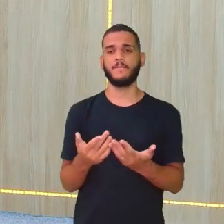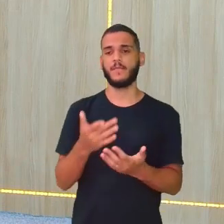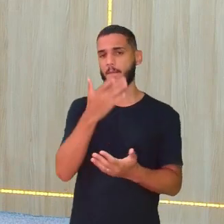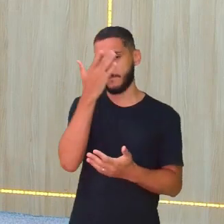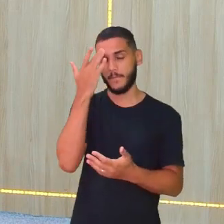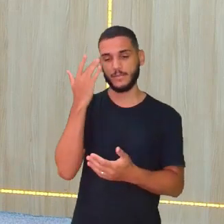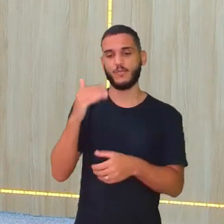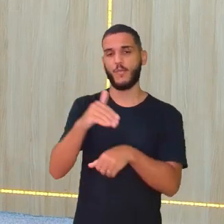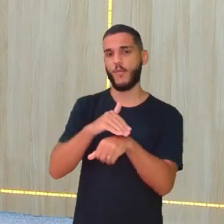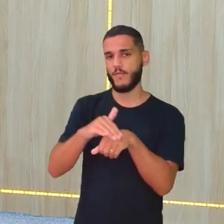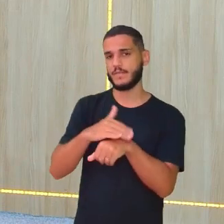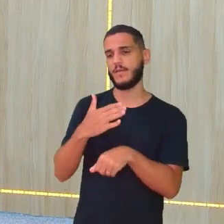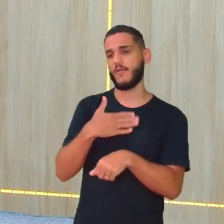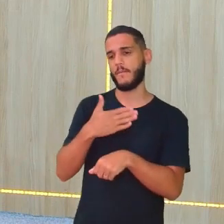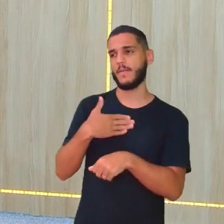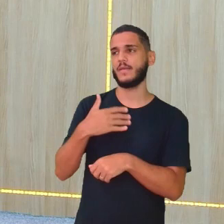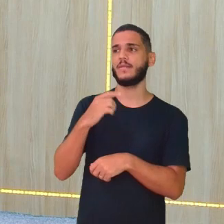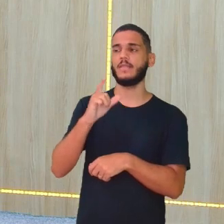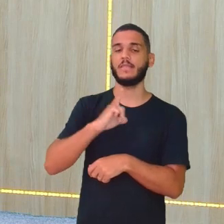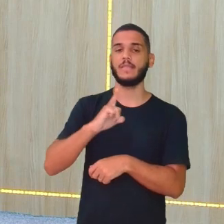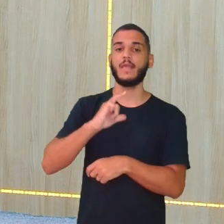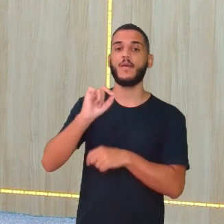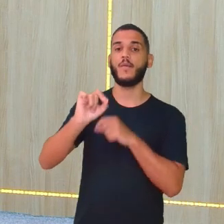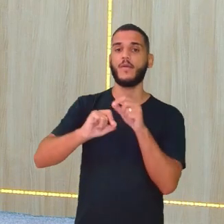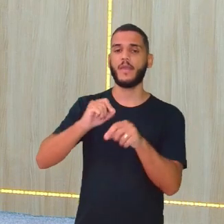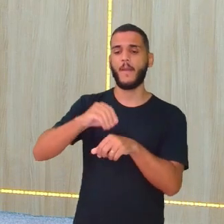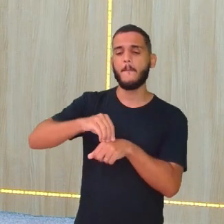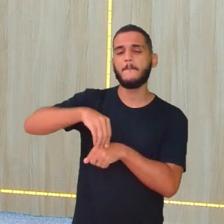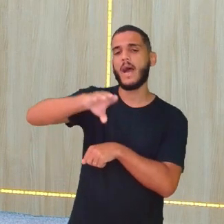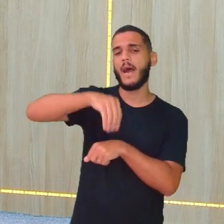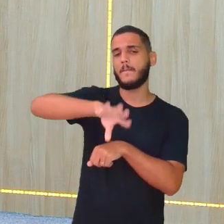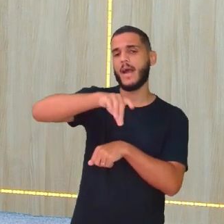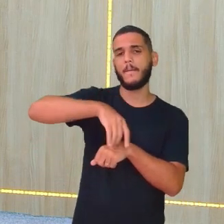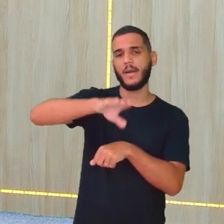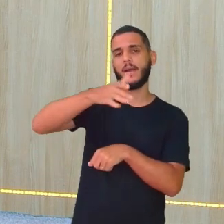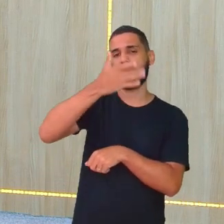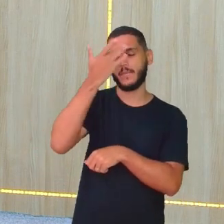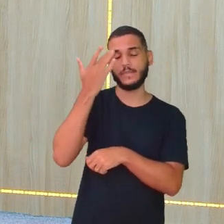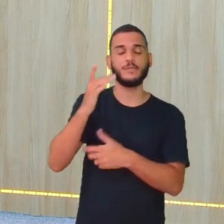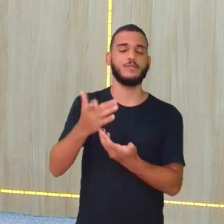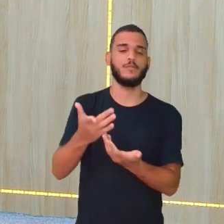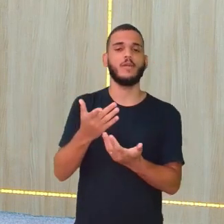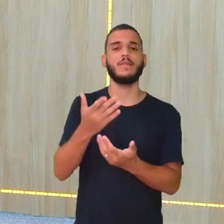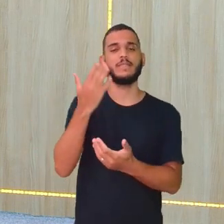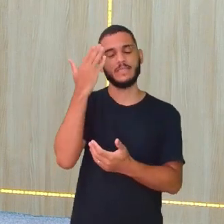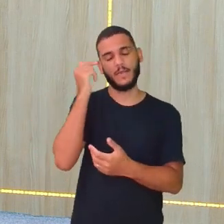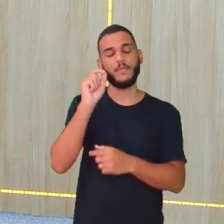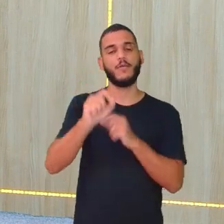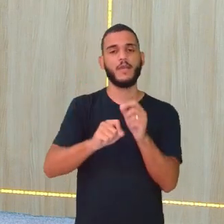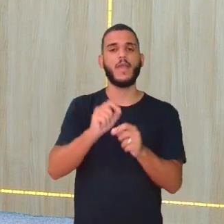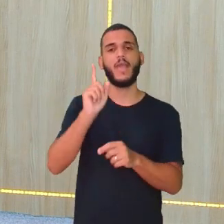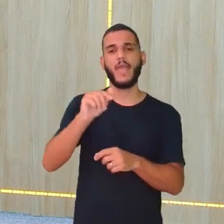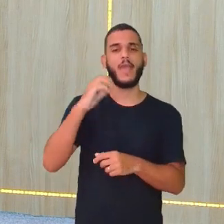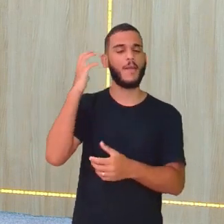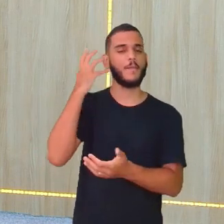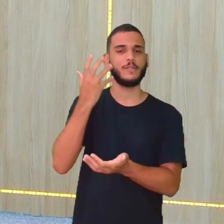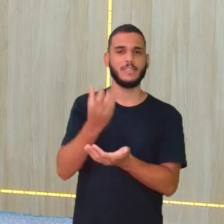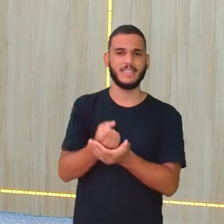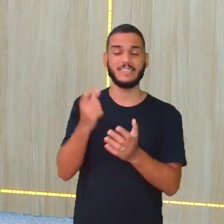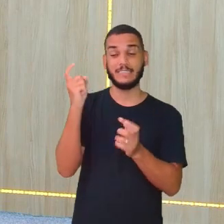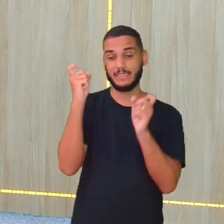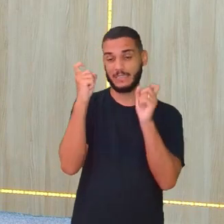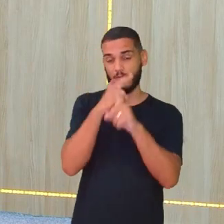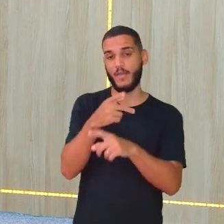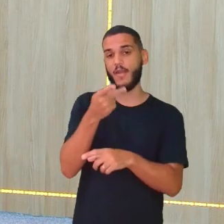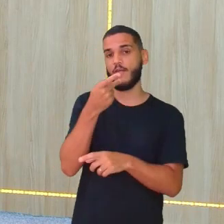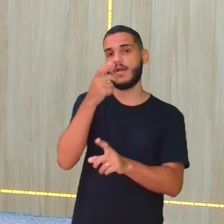pessoas vieram falar comigo, que teve um alcance muito grande, assim. E é também um episódio muito delicado, que eu falei diretamente